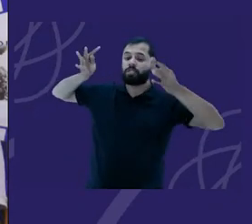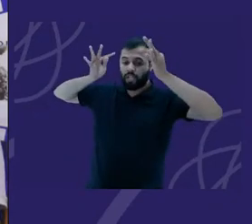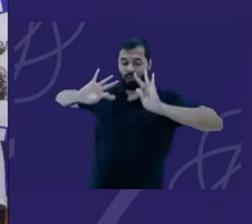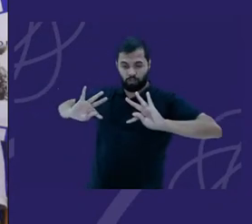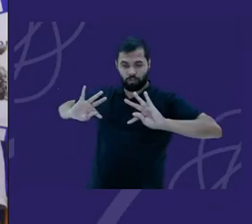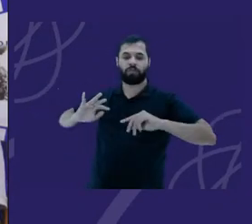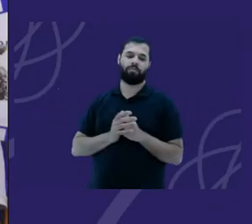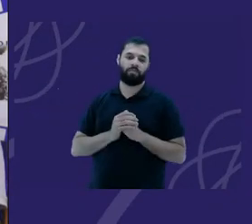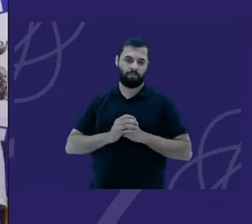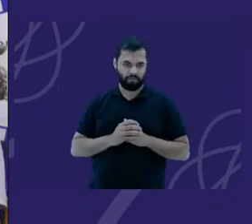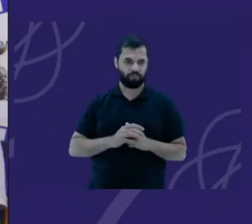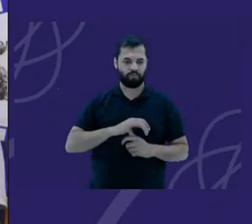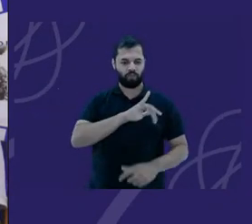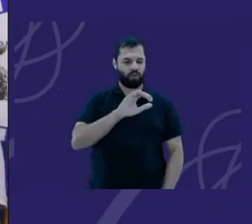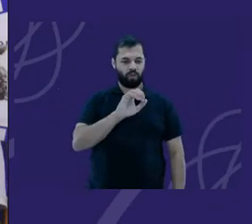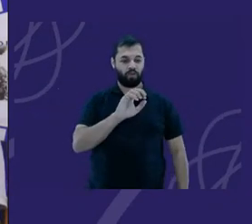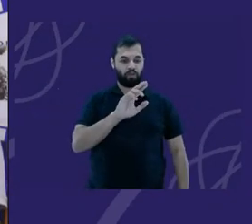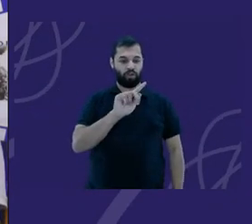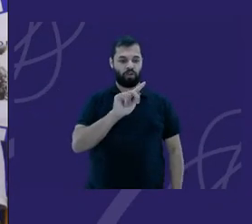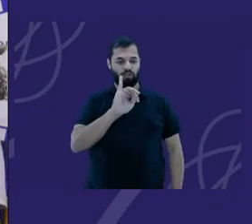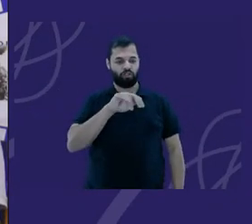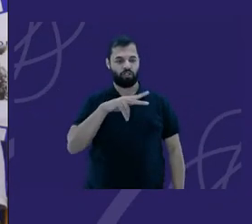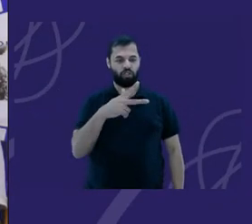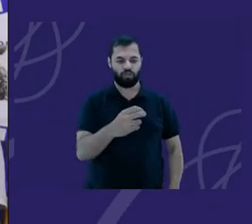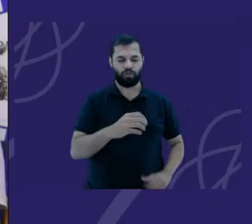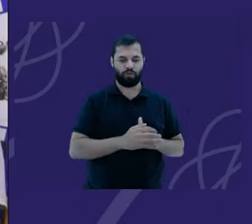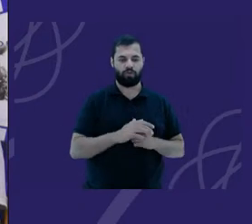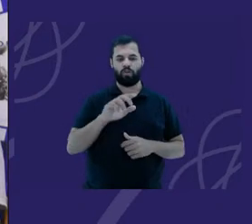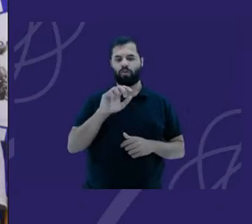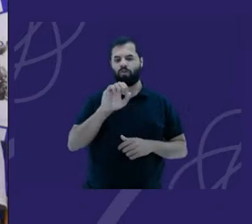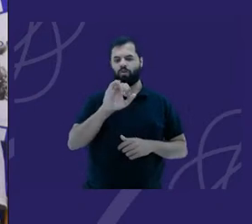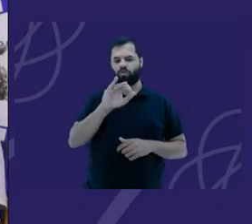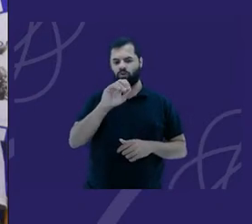tem o Jorginho, Josias,